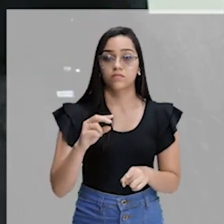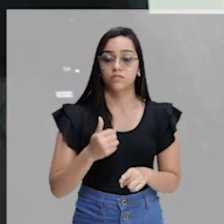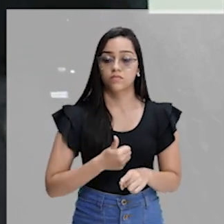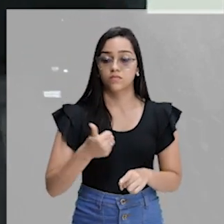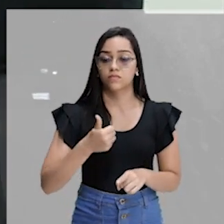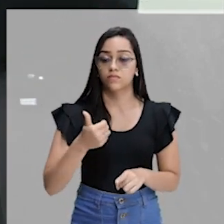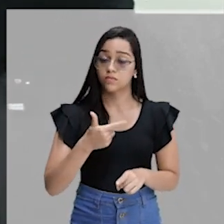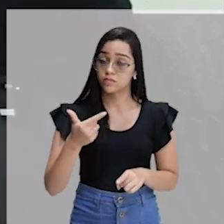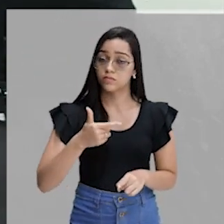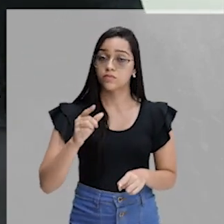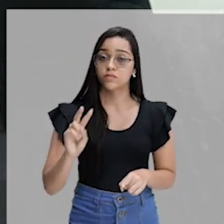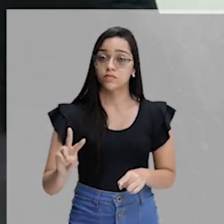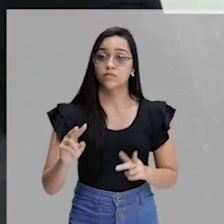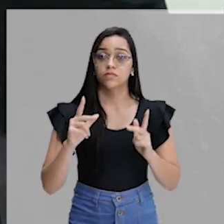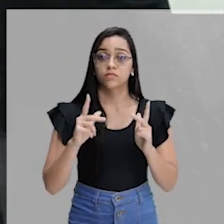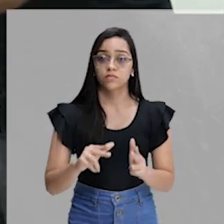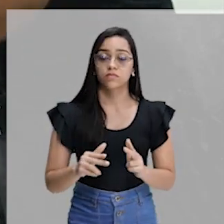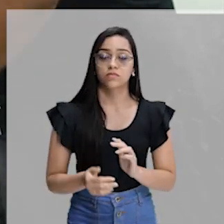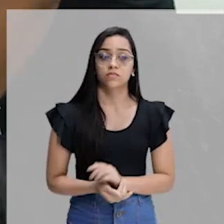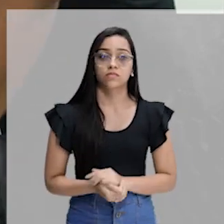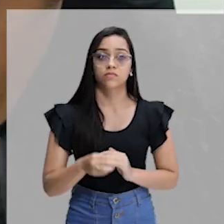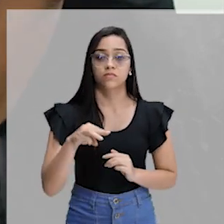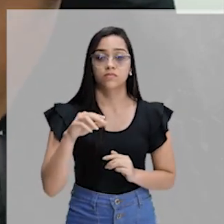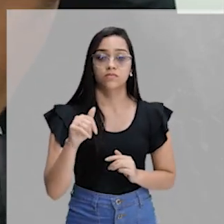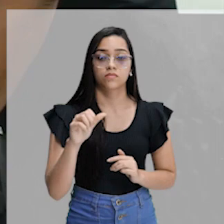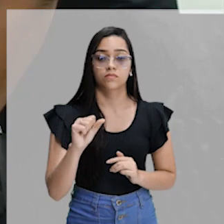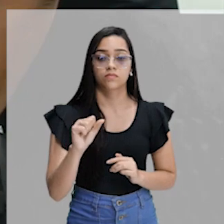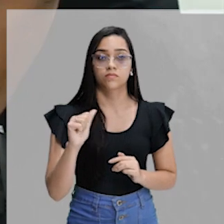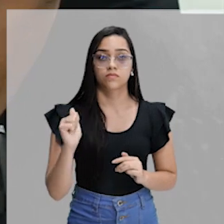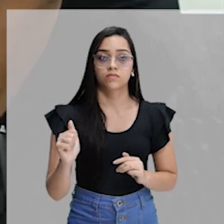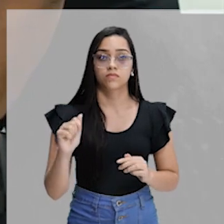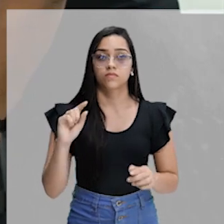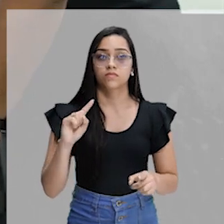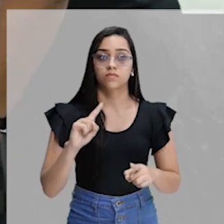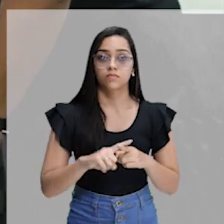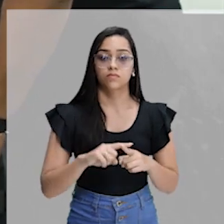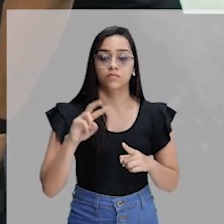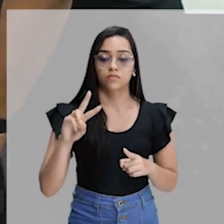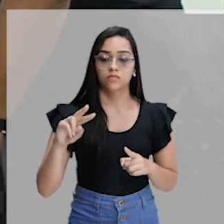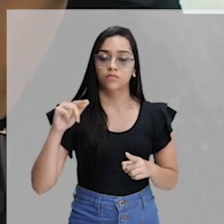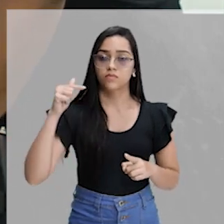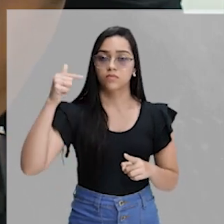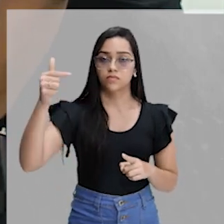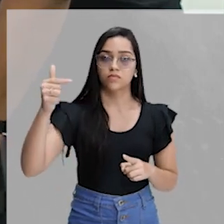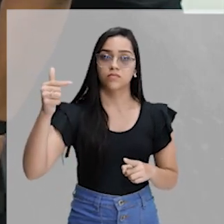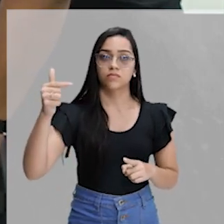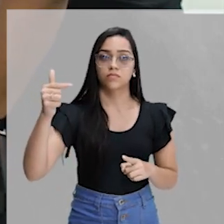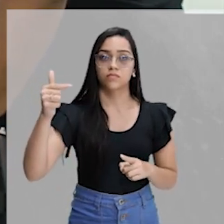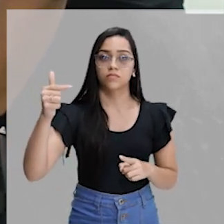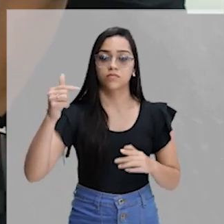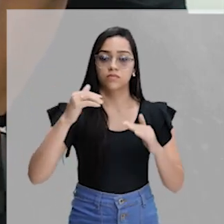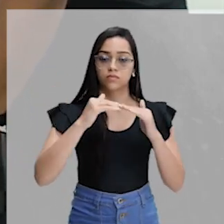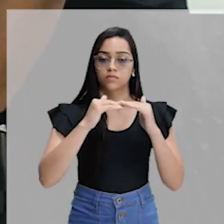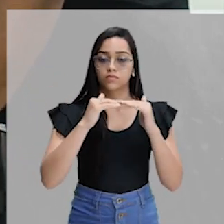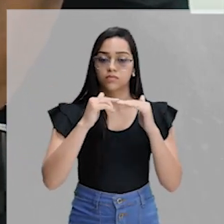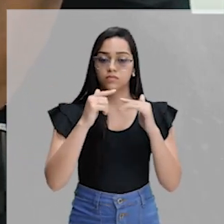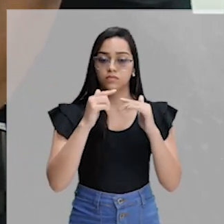V. Então, vai ficar massa vezes V ao quadrado sobre